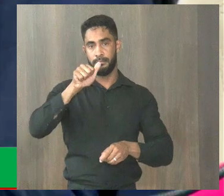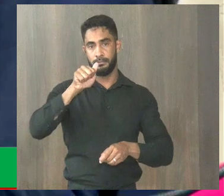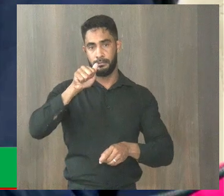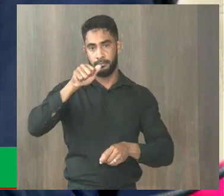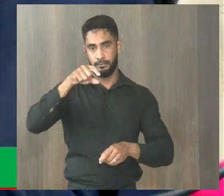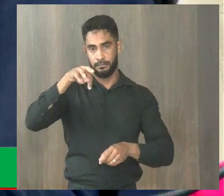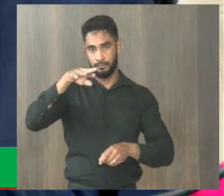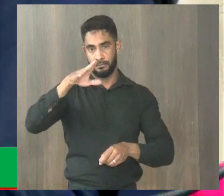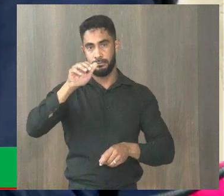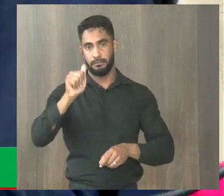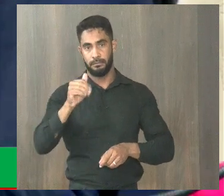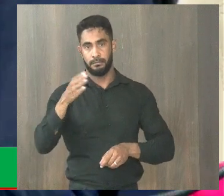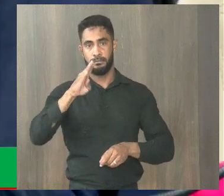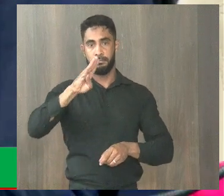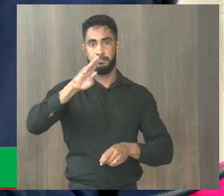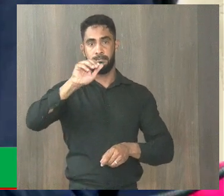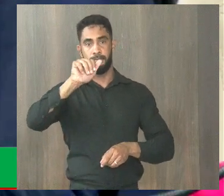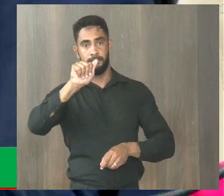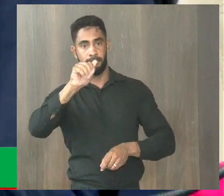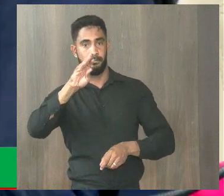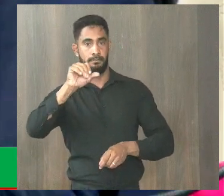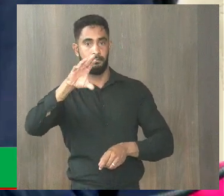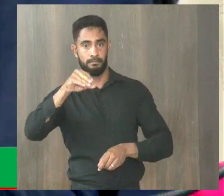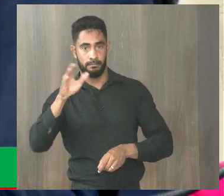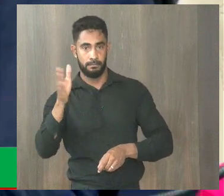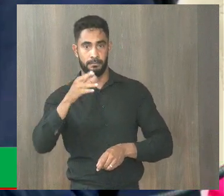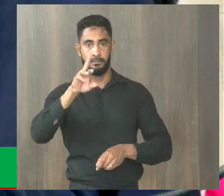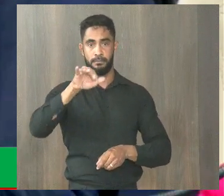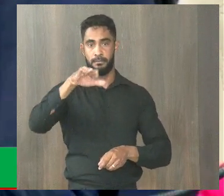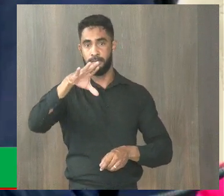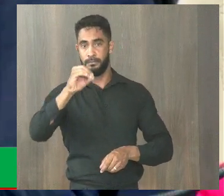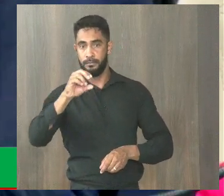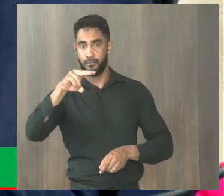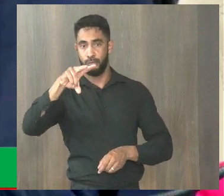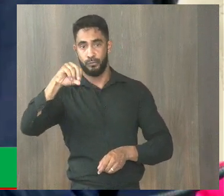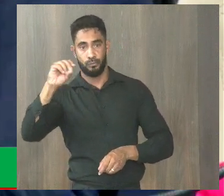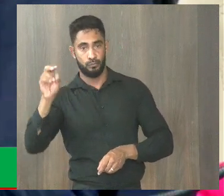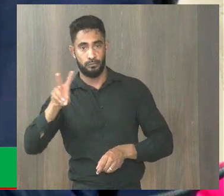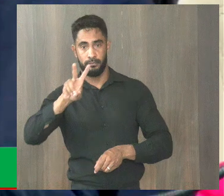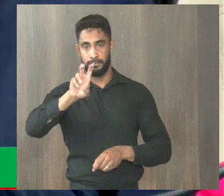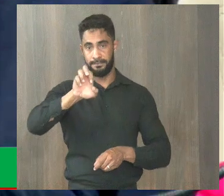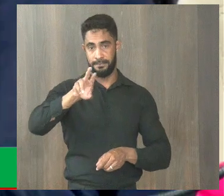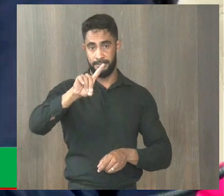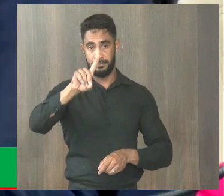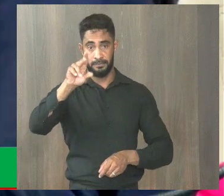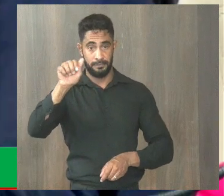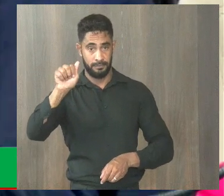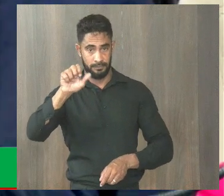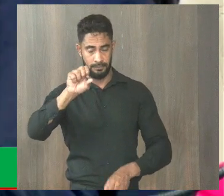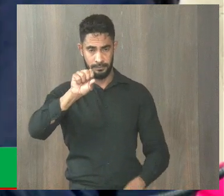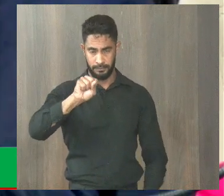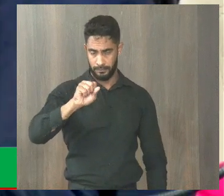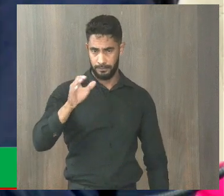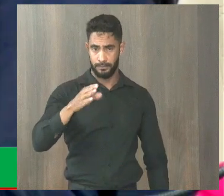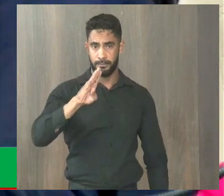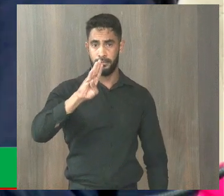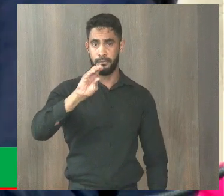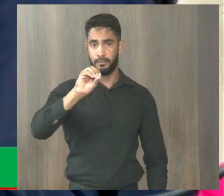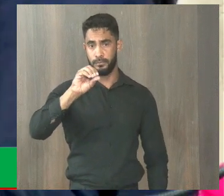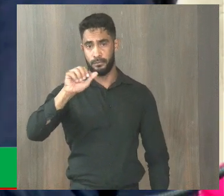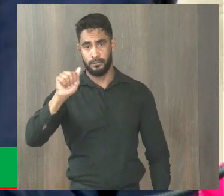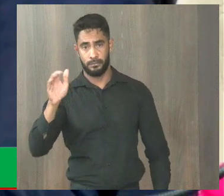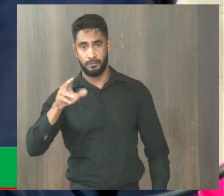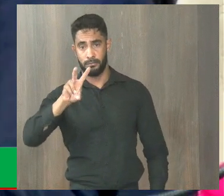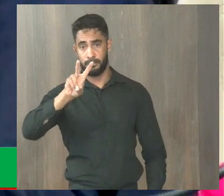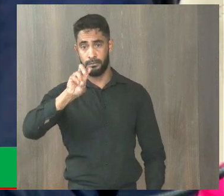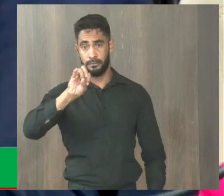Terezinha, Barbosa, Rio Novo, Veredas, Boa Vista. Esses são os